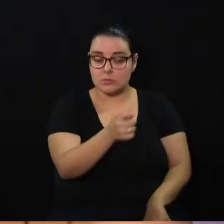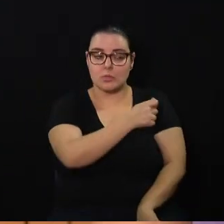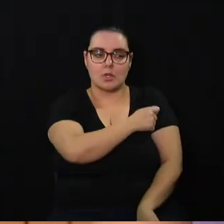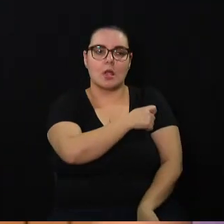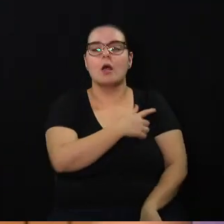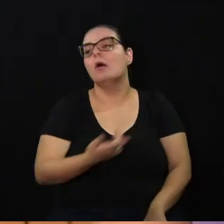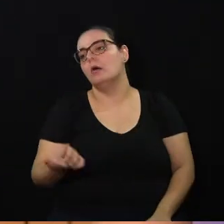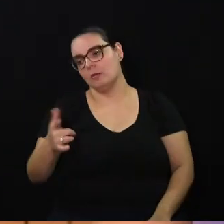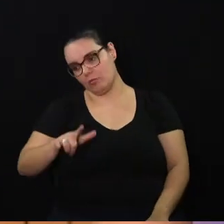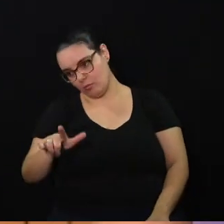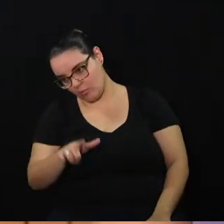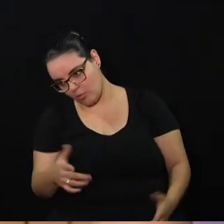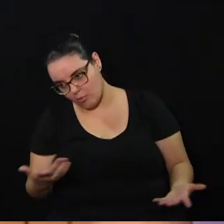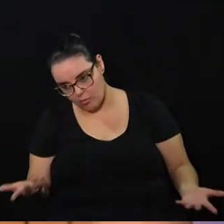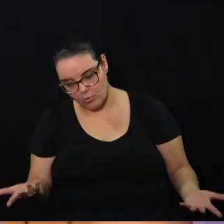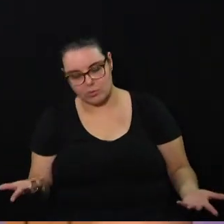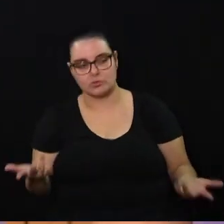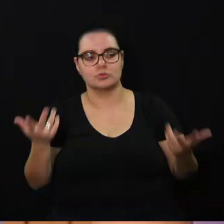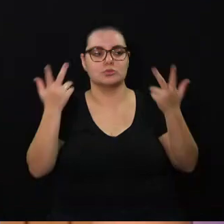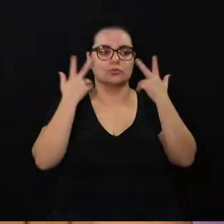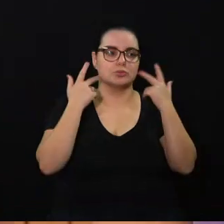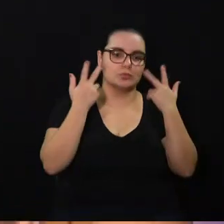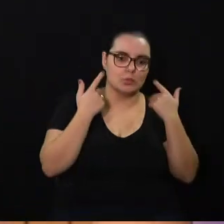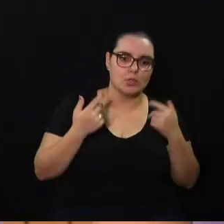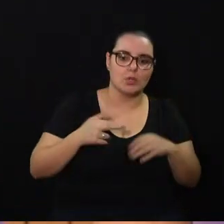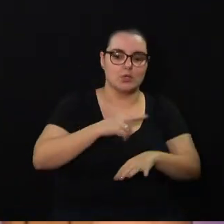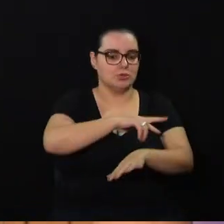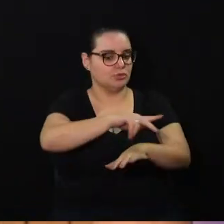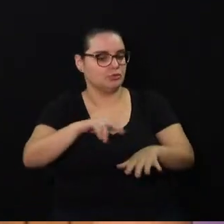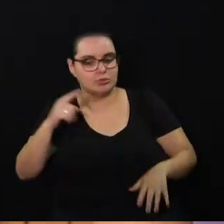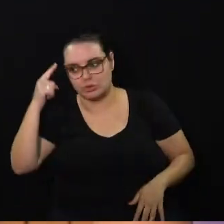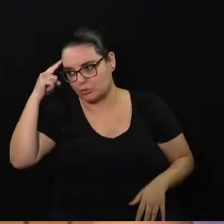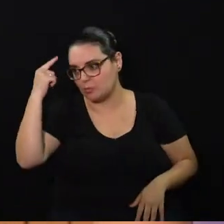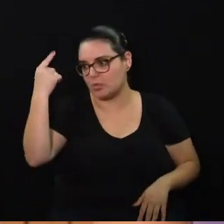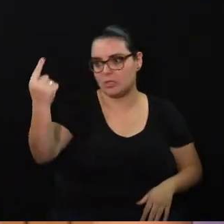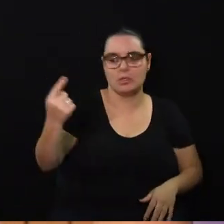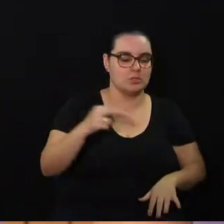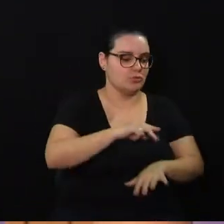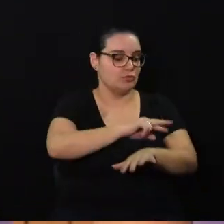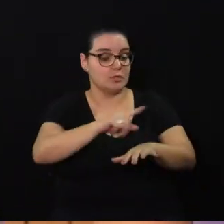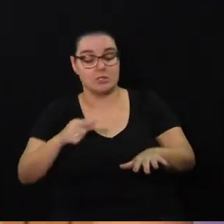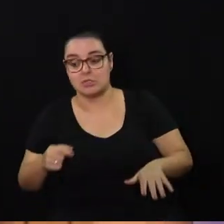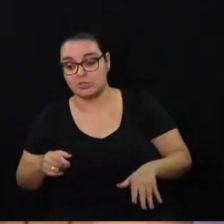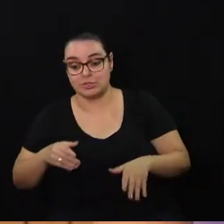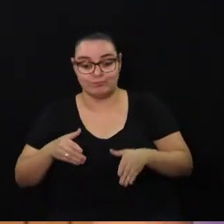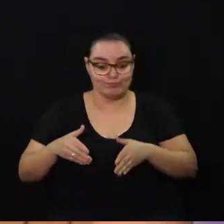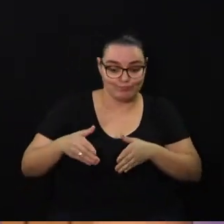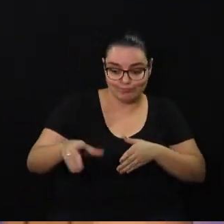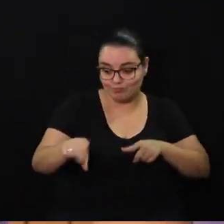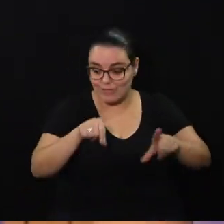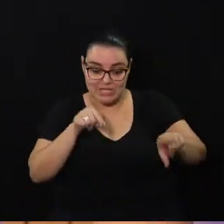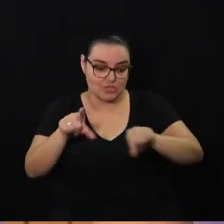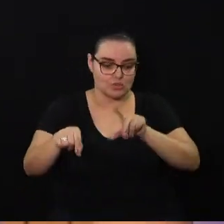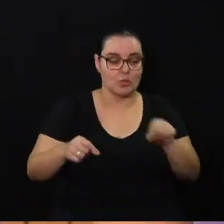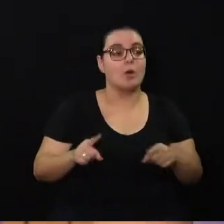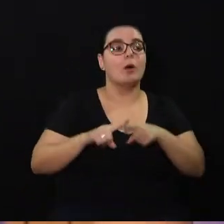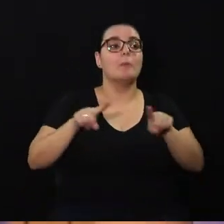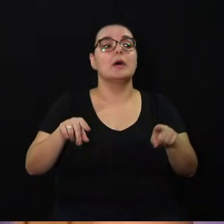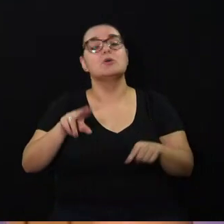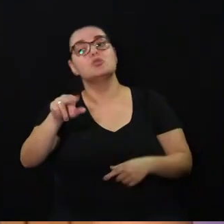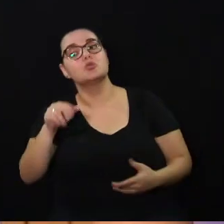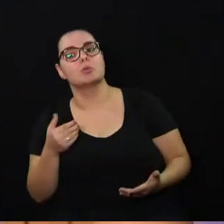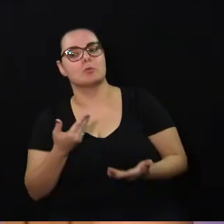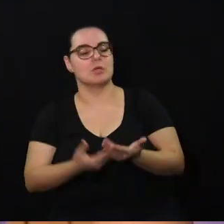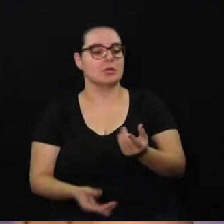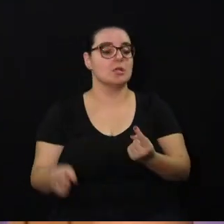lógico a verão ali é diferenças de pensamento diferenças de linhas mas eu acho que a gente nunca pode perder o foco que ali